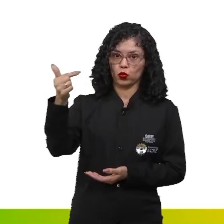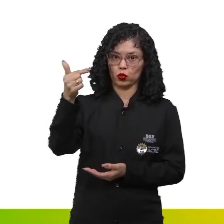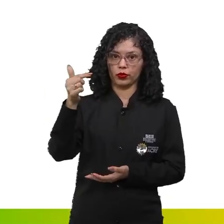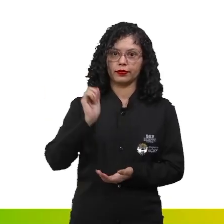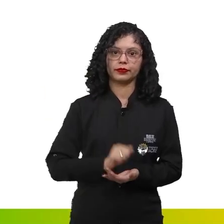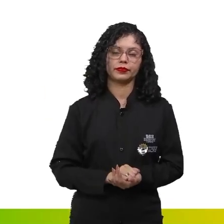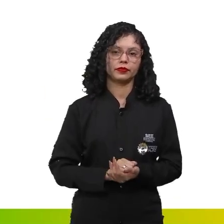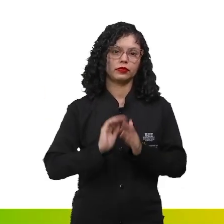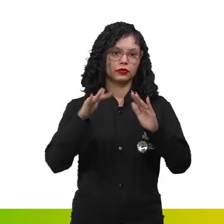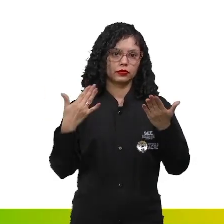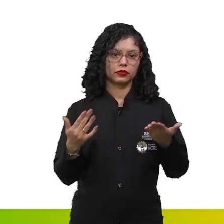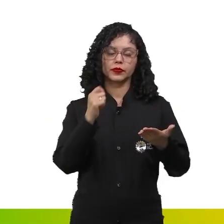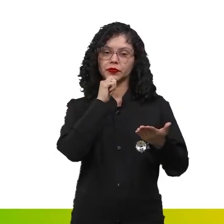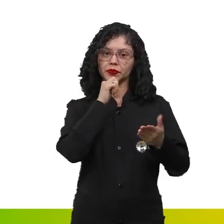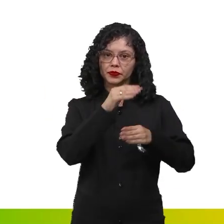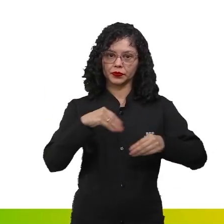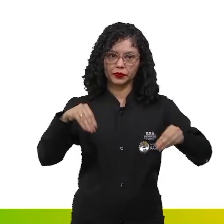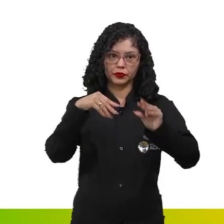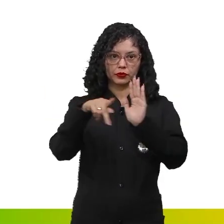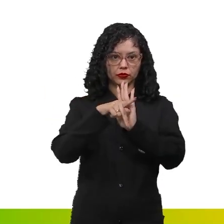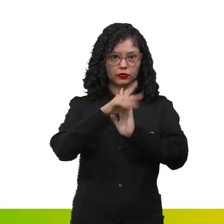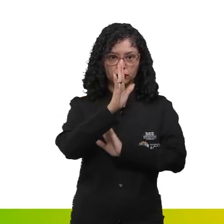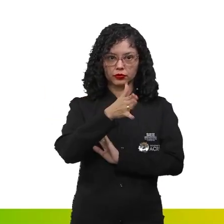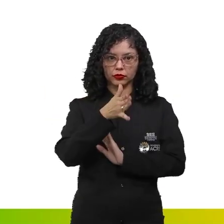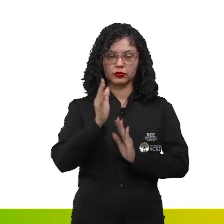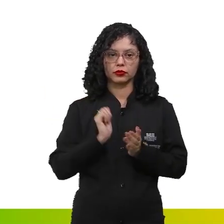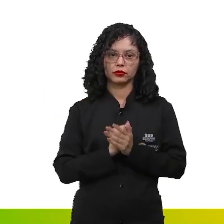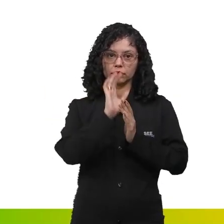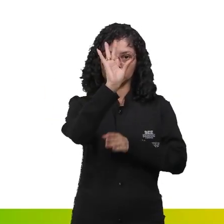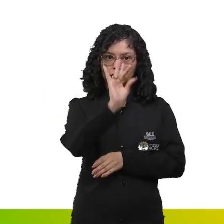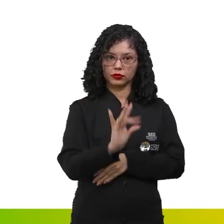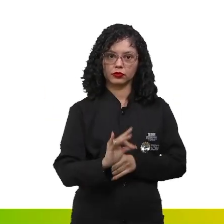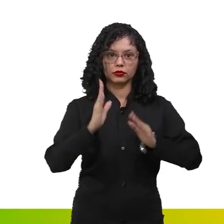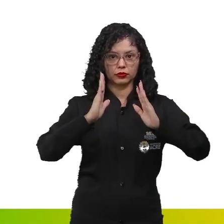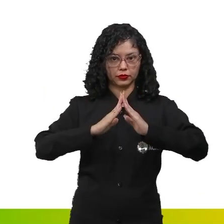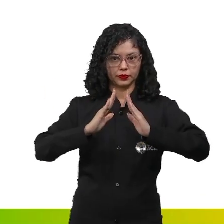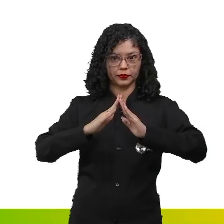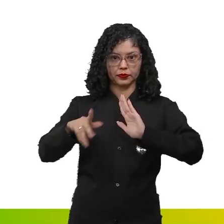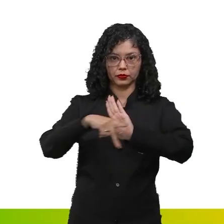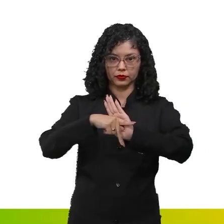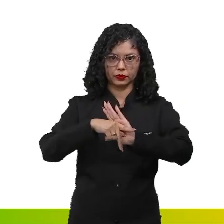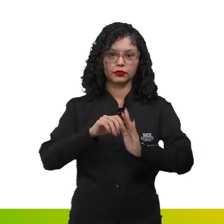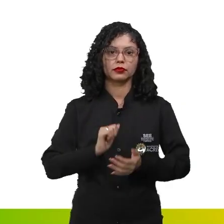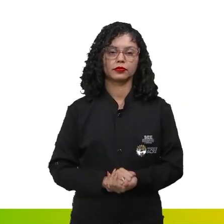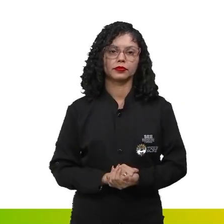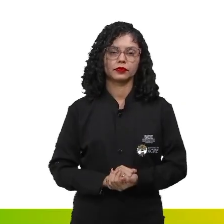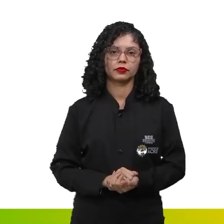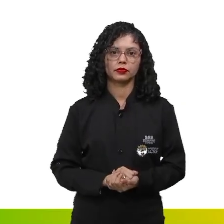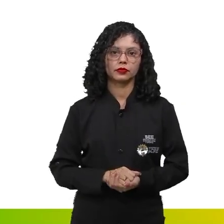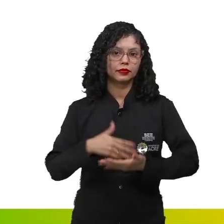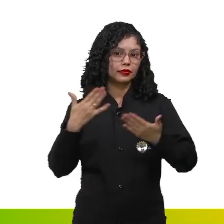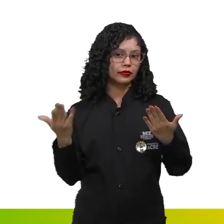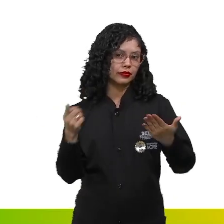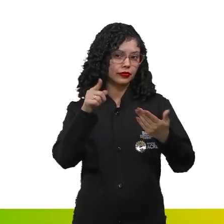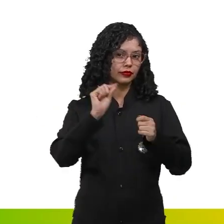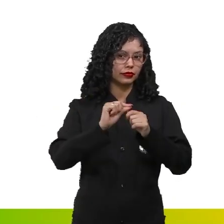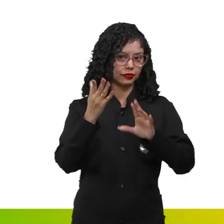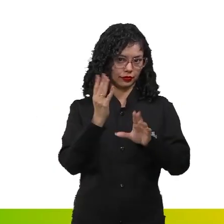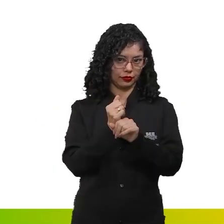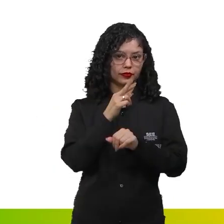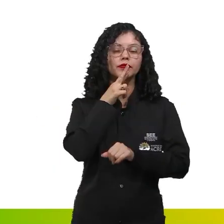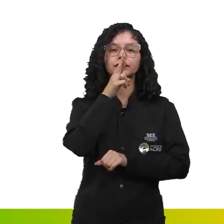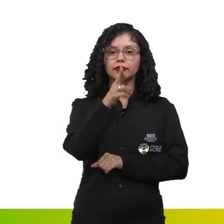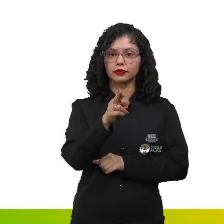quadrados. Qual a área do terreno será destinada a cada uma das casas? E aí, para fazer essa